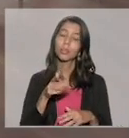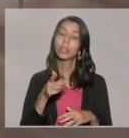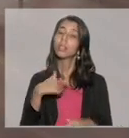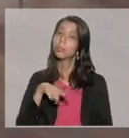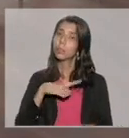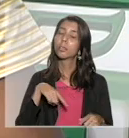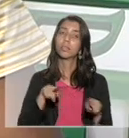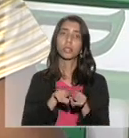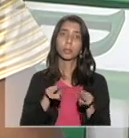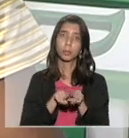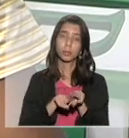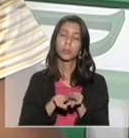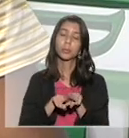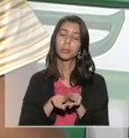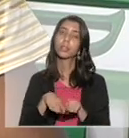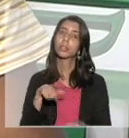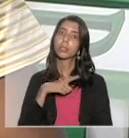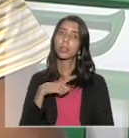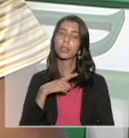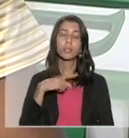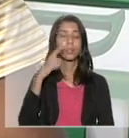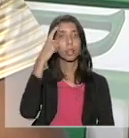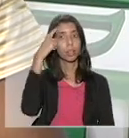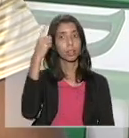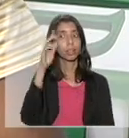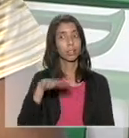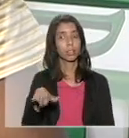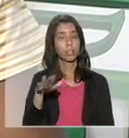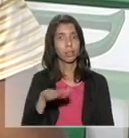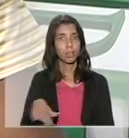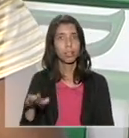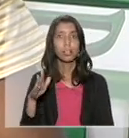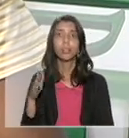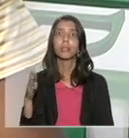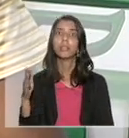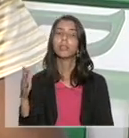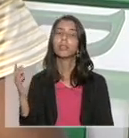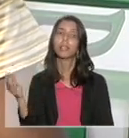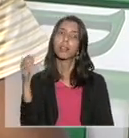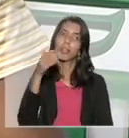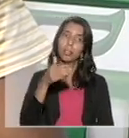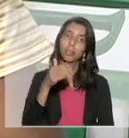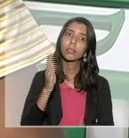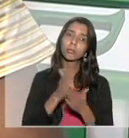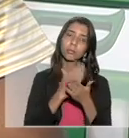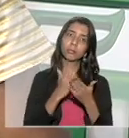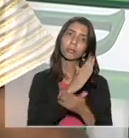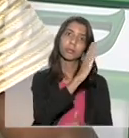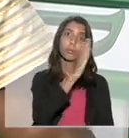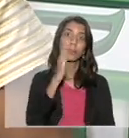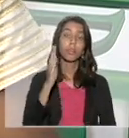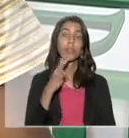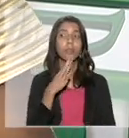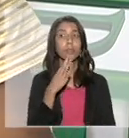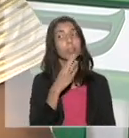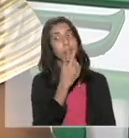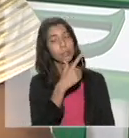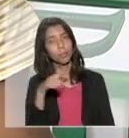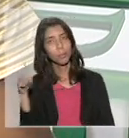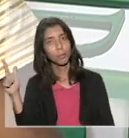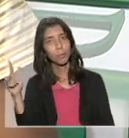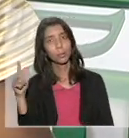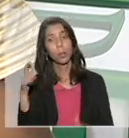público, nós também tivemos uma ideia de levar as crianças da nossa biblioteca, que frequentam a nossa biblioteca, para outra